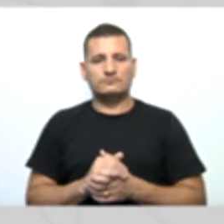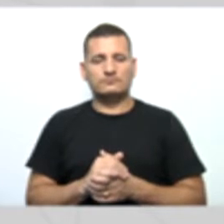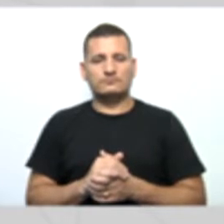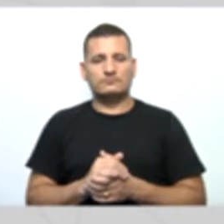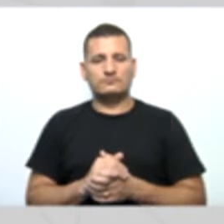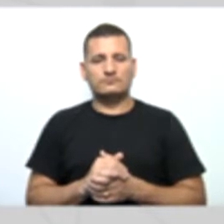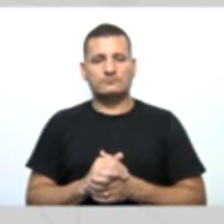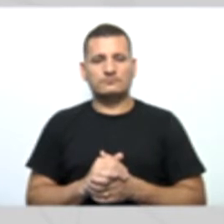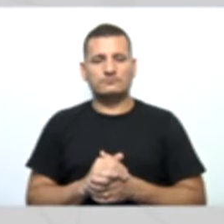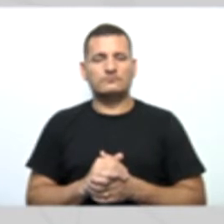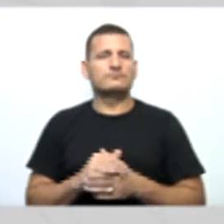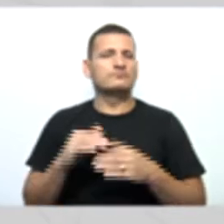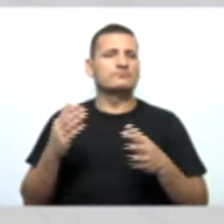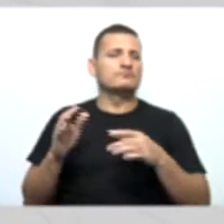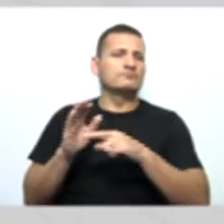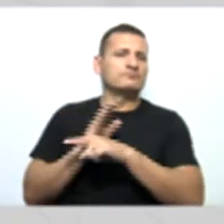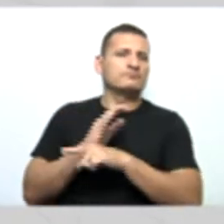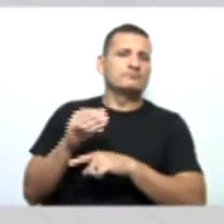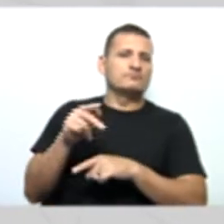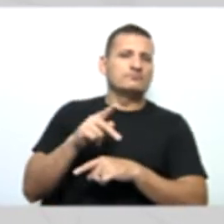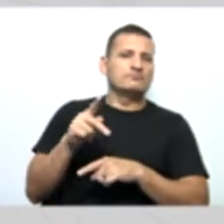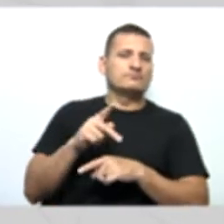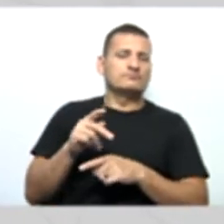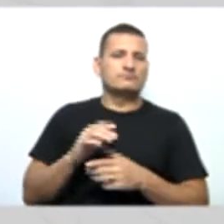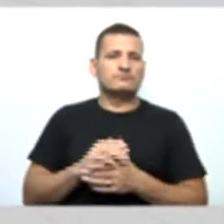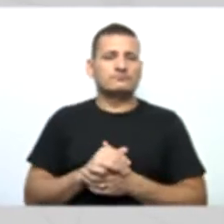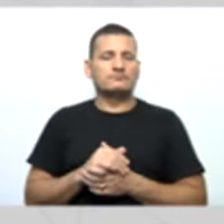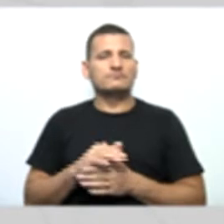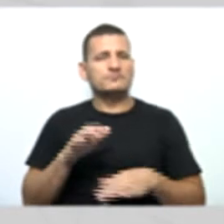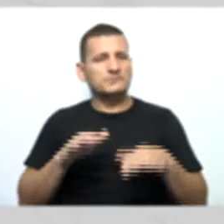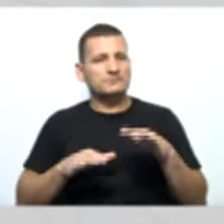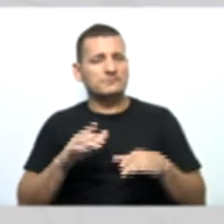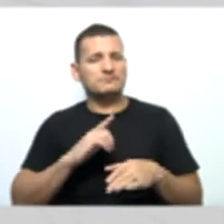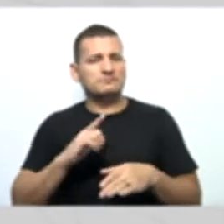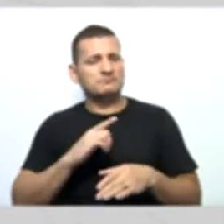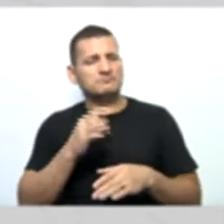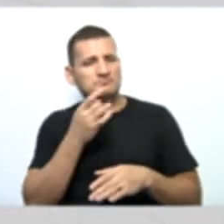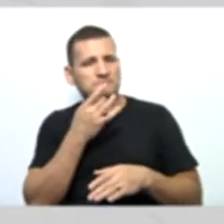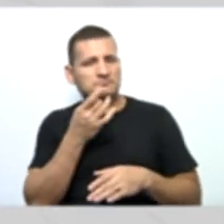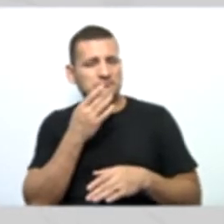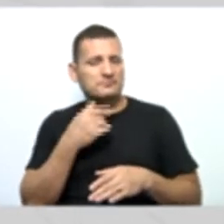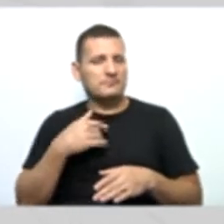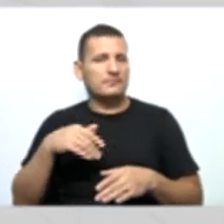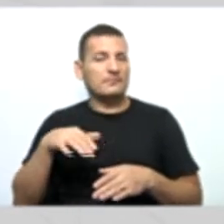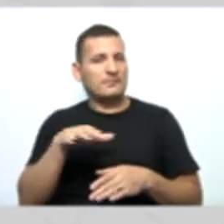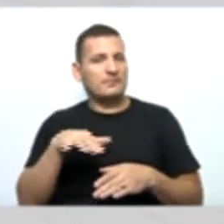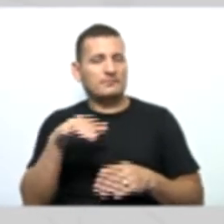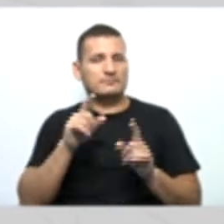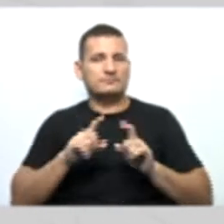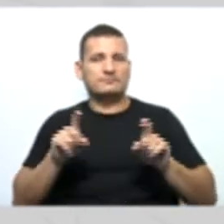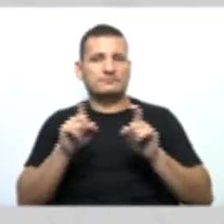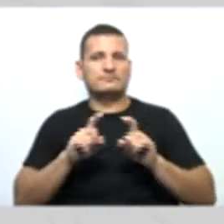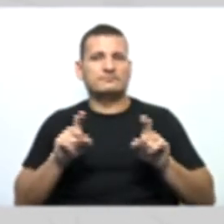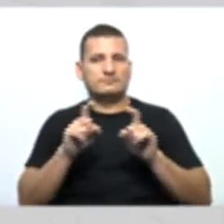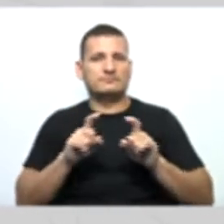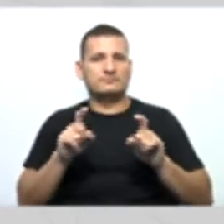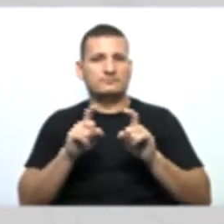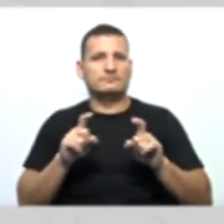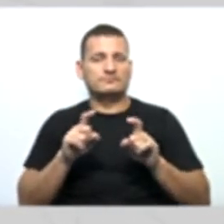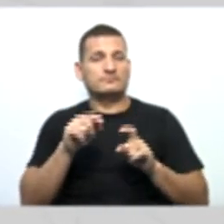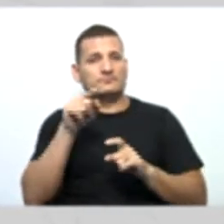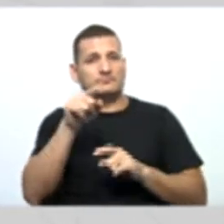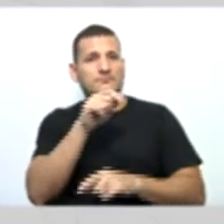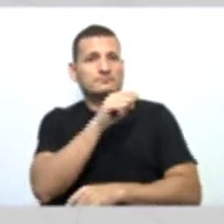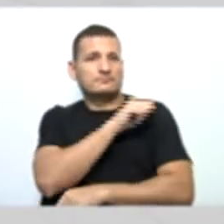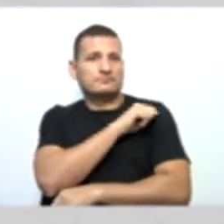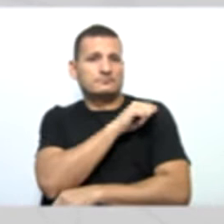aliás, Marlon, essa situação é muito, até engraçado, né? Na nossa área de informática, você aluno também já